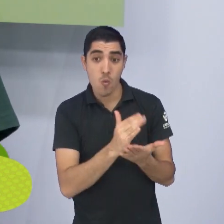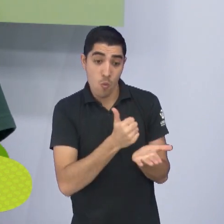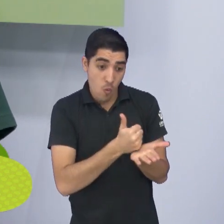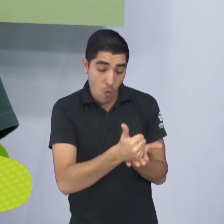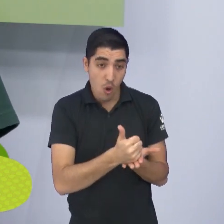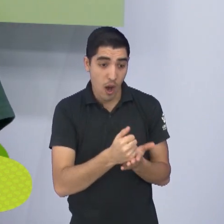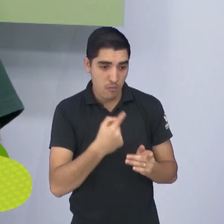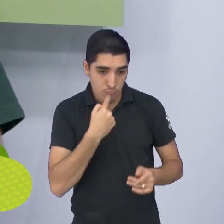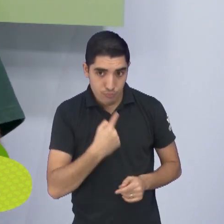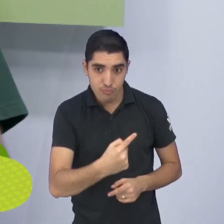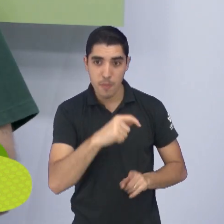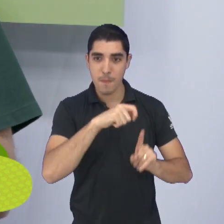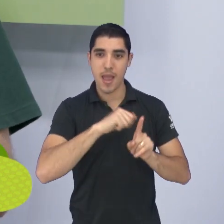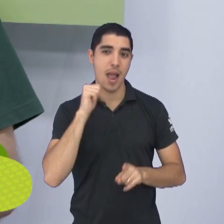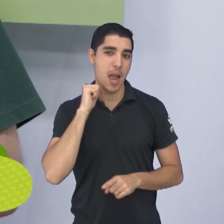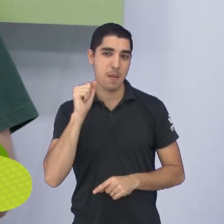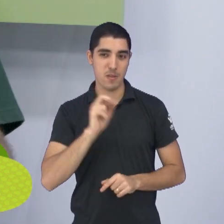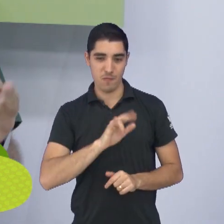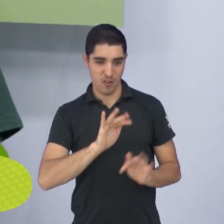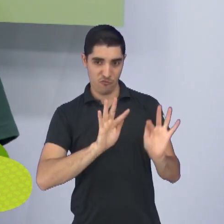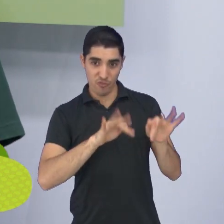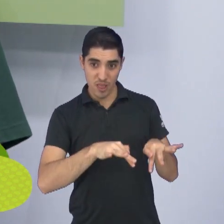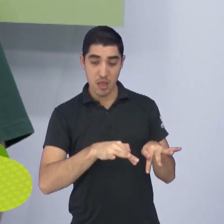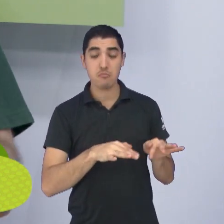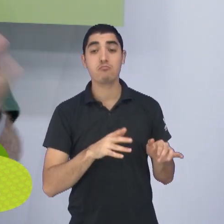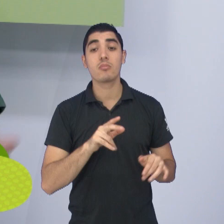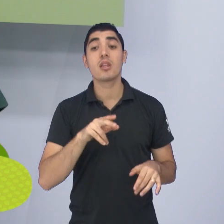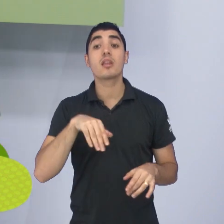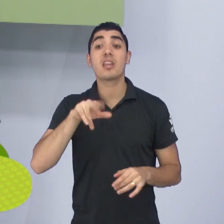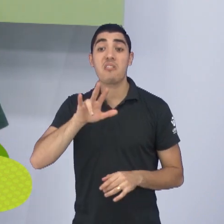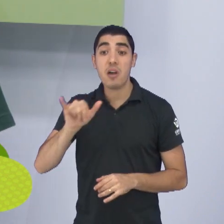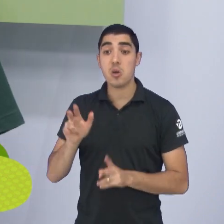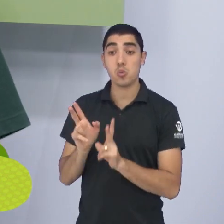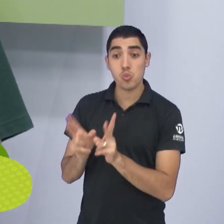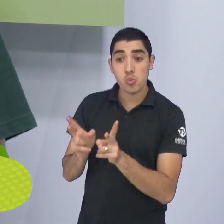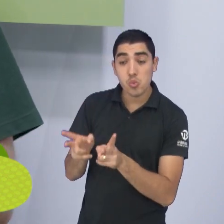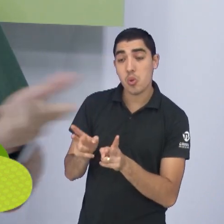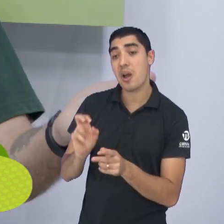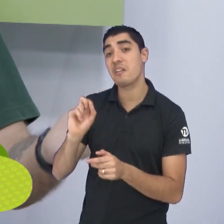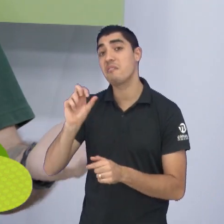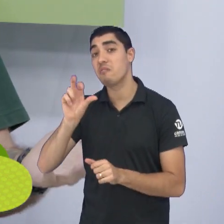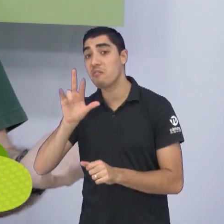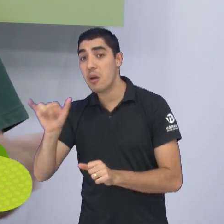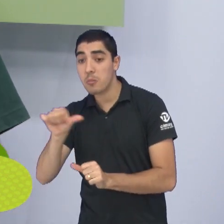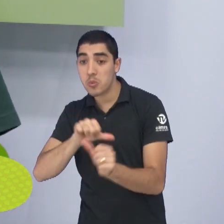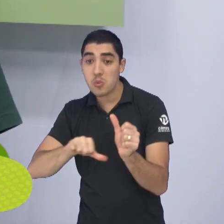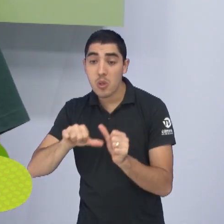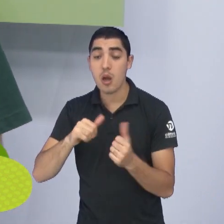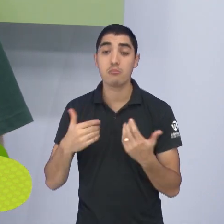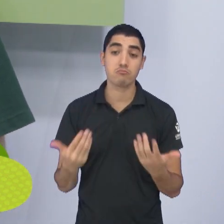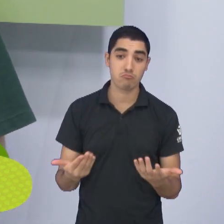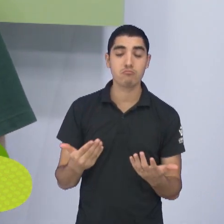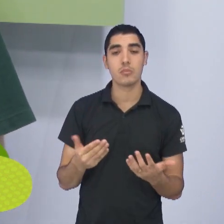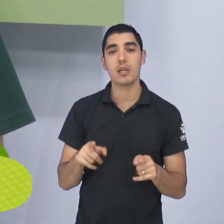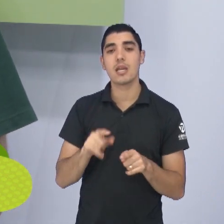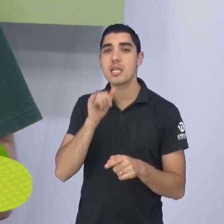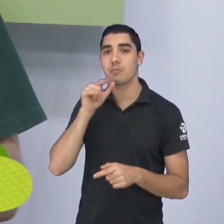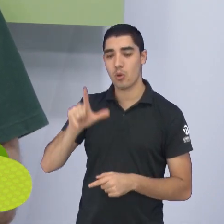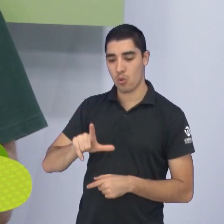agora em abril, tem que ver quem que vai reforçar, quem que vai renovar, quem que não vai. Né? O Luan Santos, nosso querido